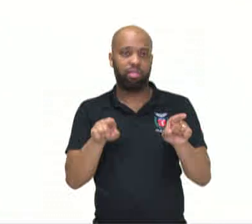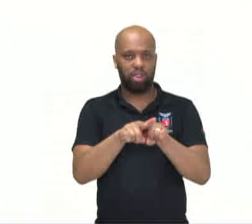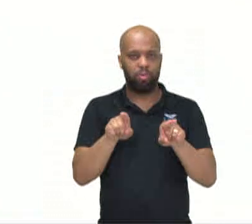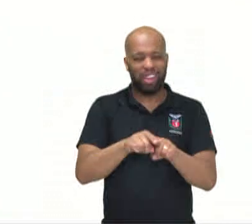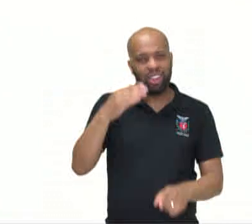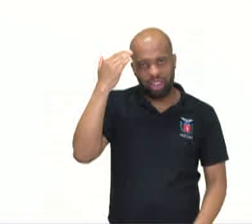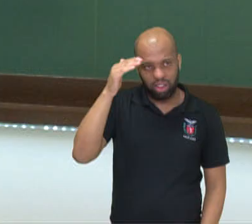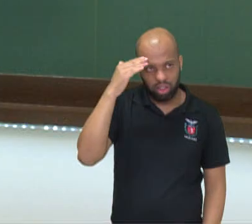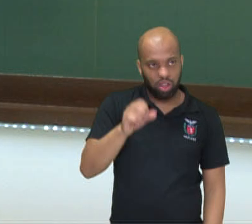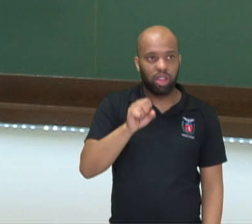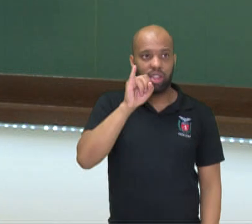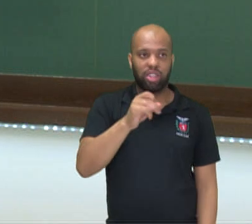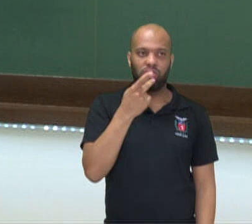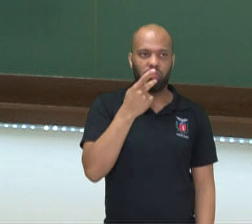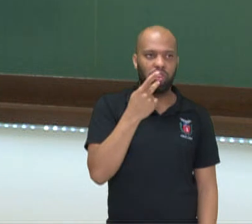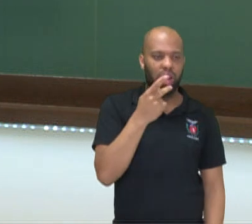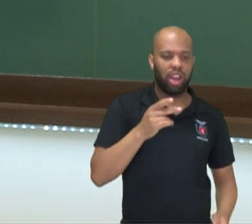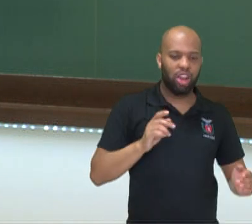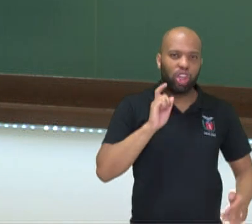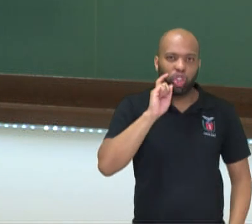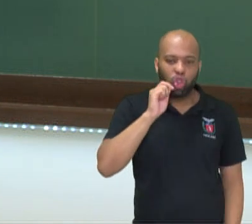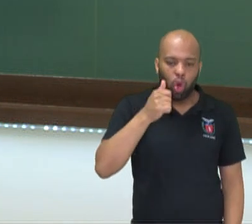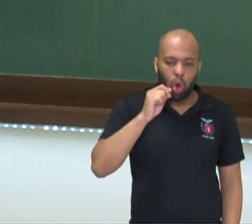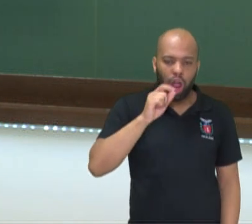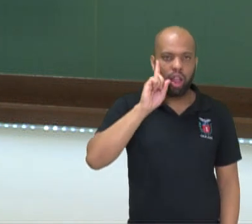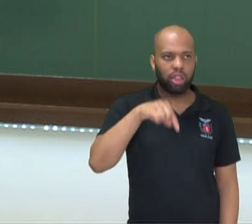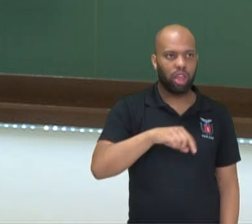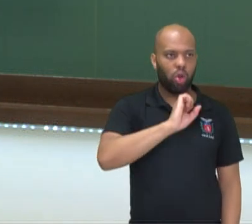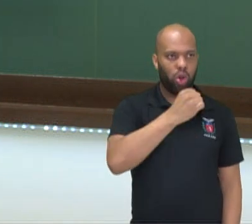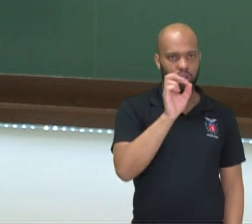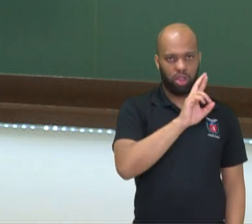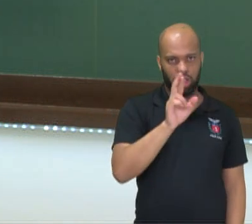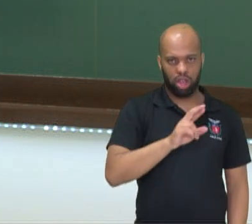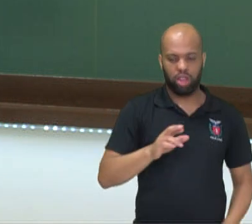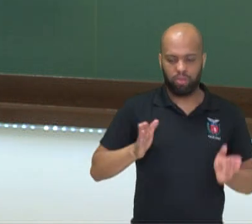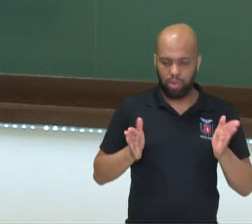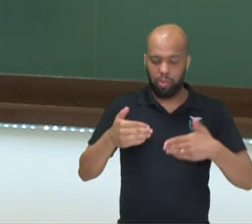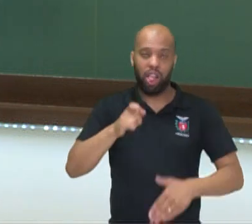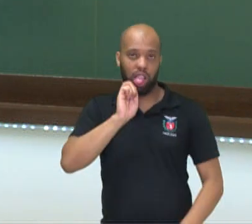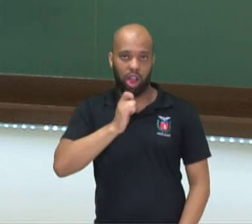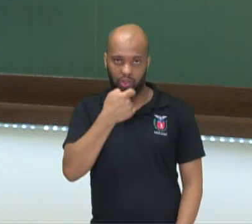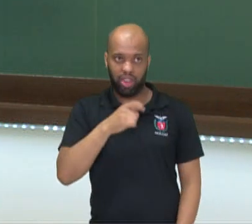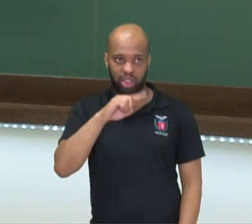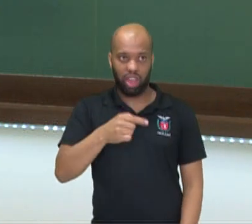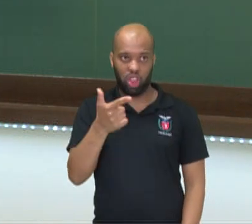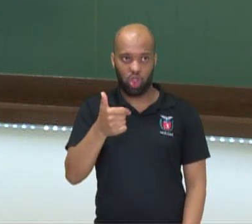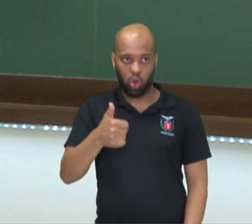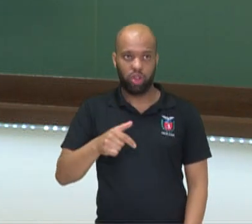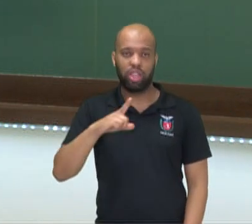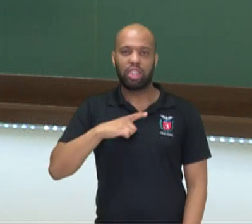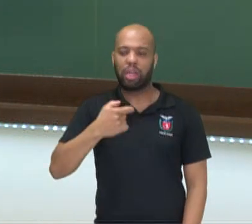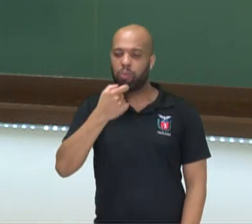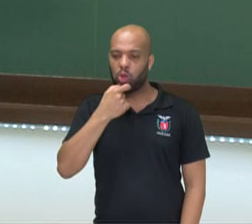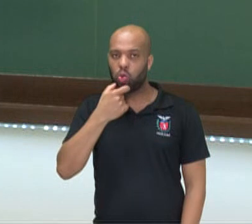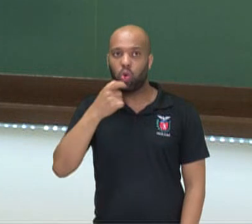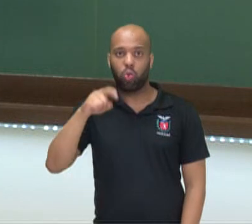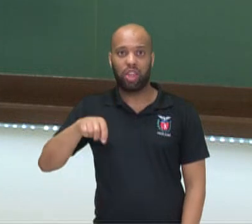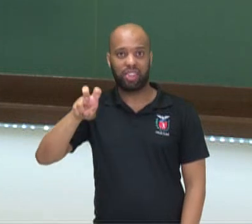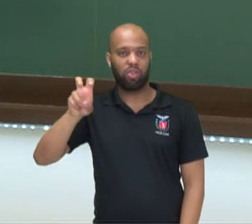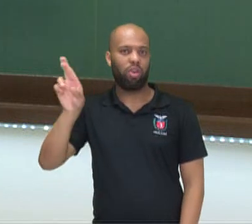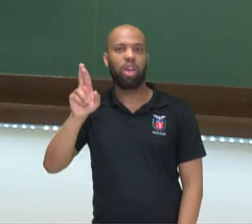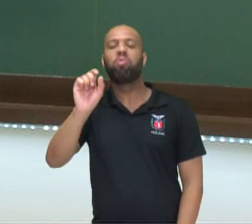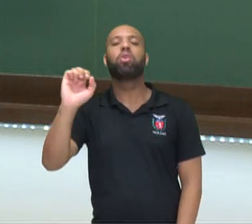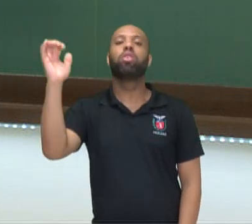Entende? Então, se eu dissesse assim que a caixa de bombom custa R$ 8,00, o pote de sorvete custa 12 e o biscoito custa R$ 5,00, o